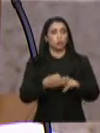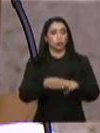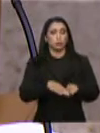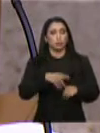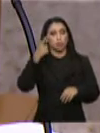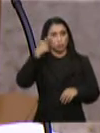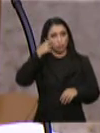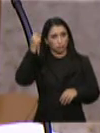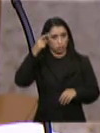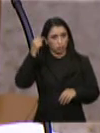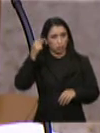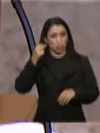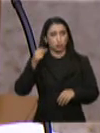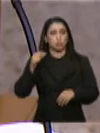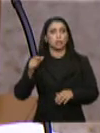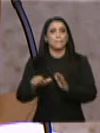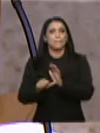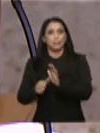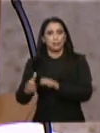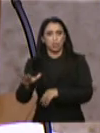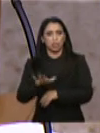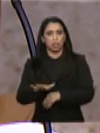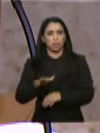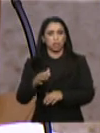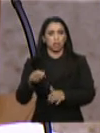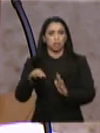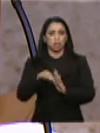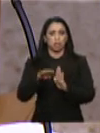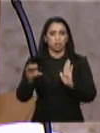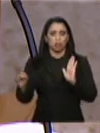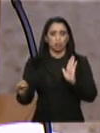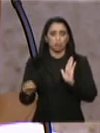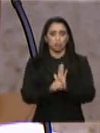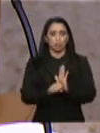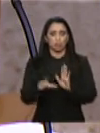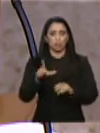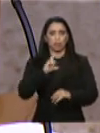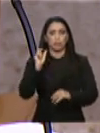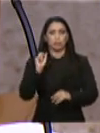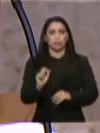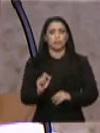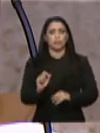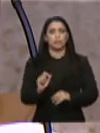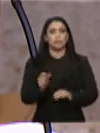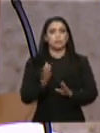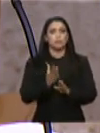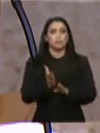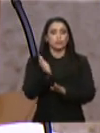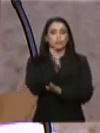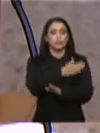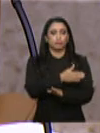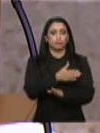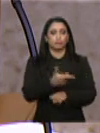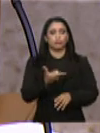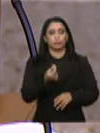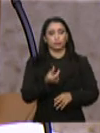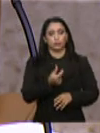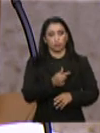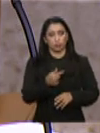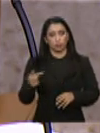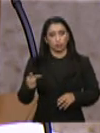da 1ª Região. Mandados de segurança esses impetrados, ambos anteriormente a